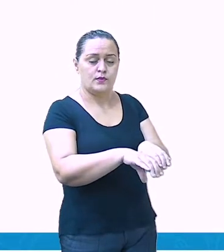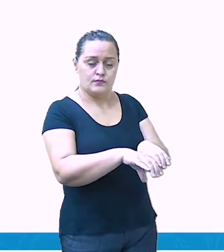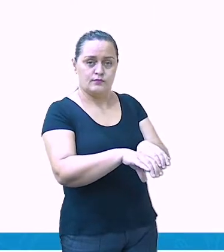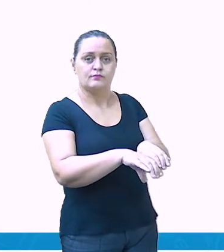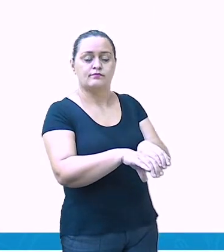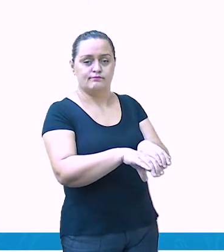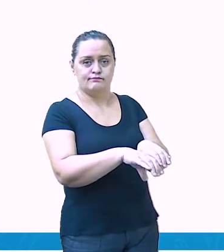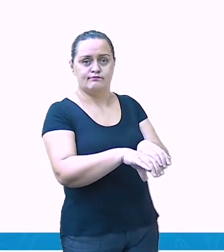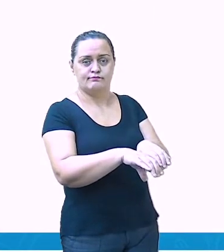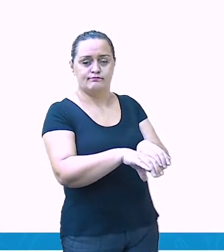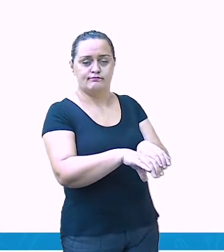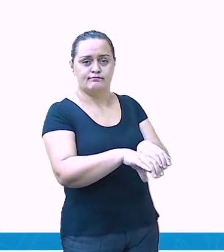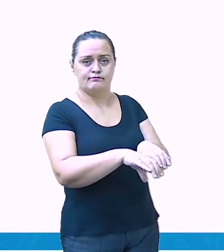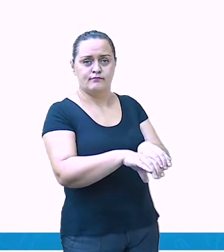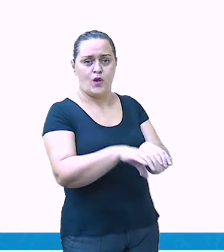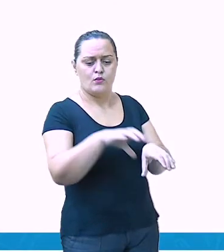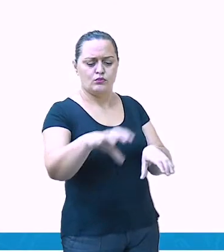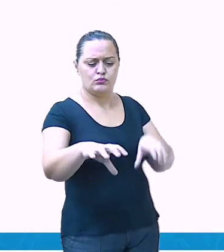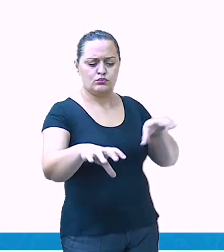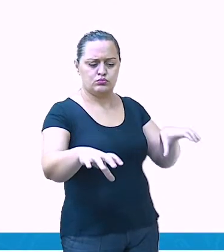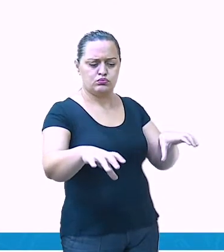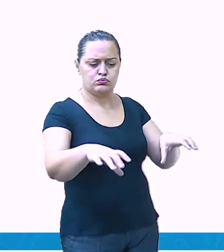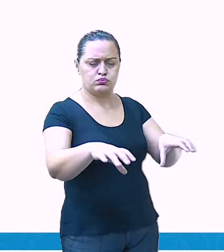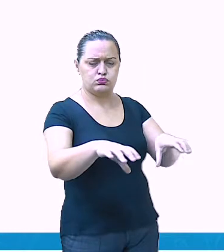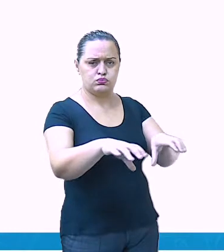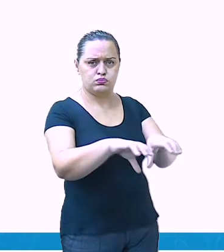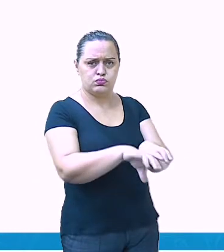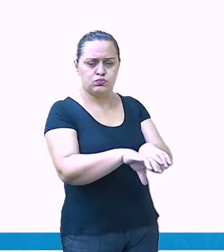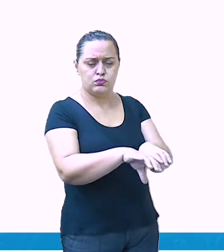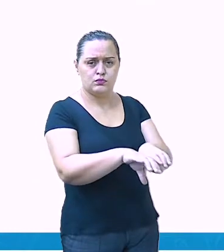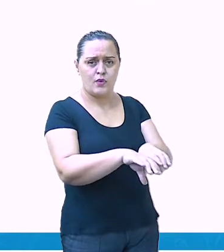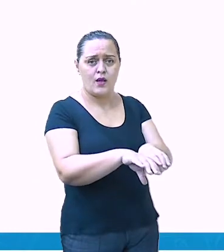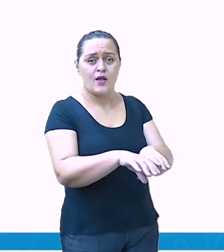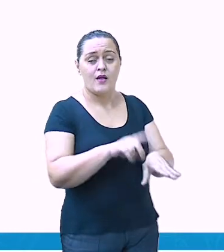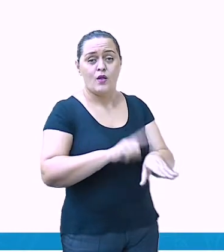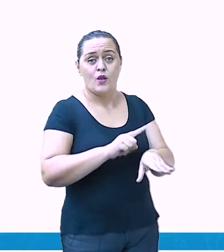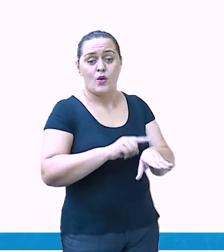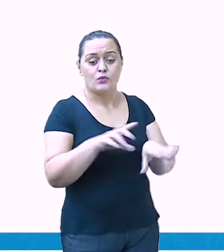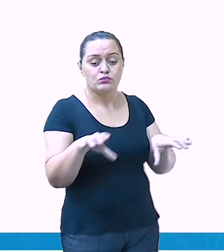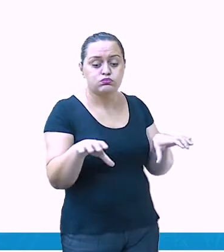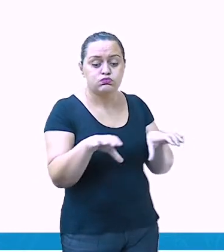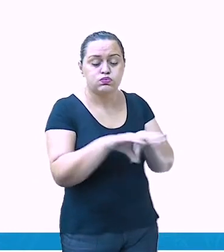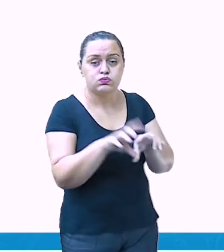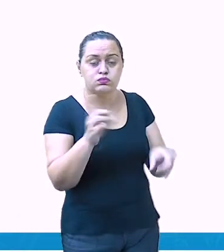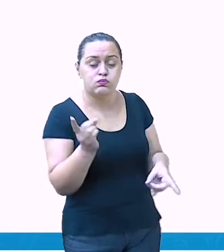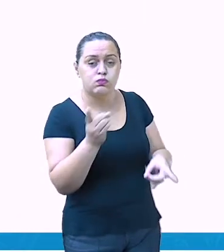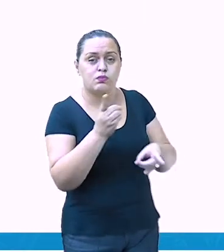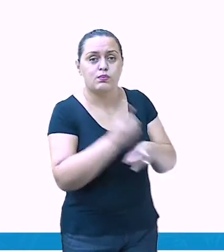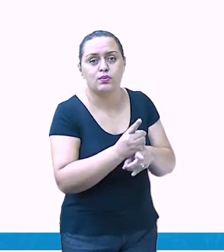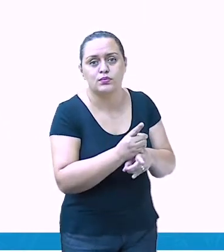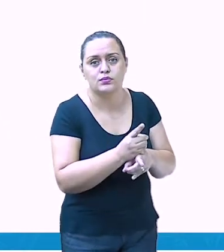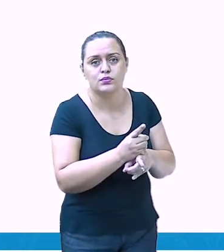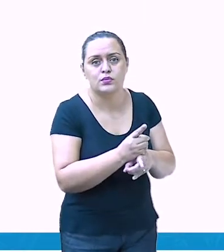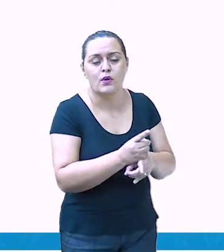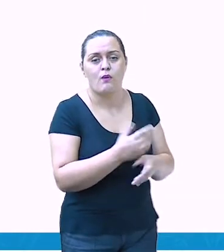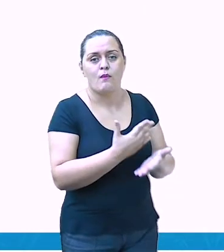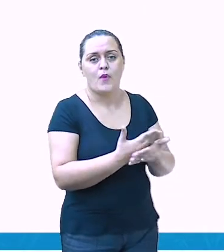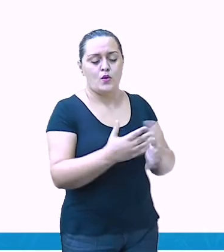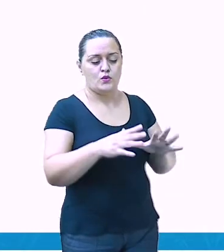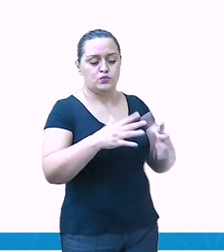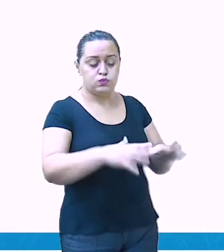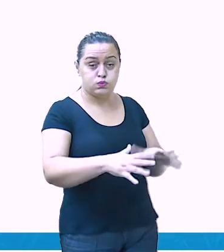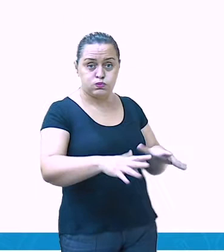placa se encontra com a outra e quando elas se chocam, elas fazem com